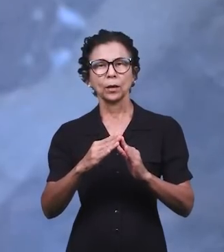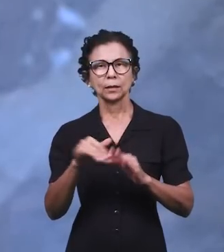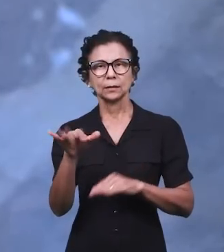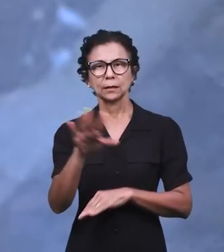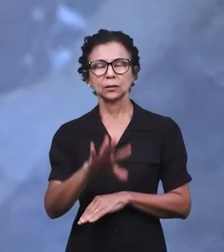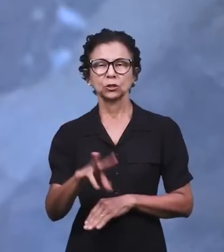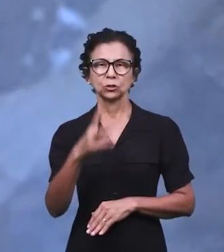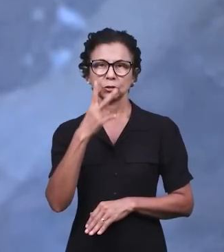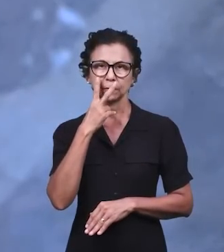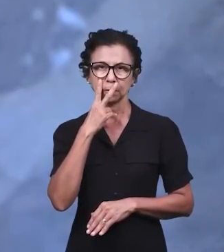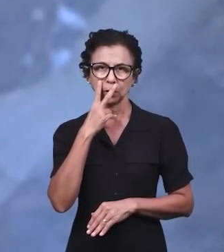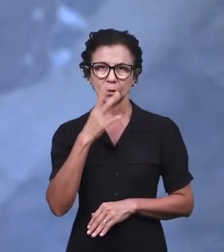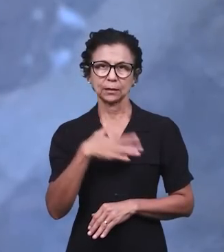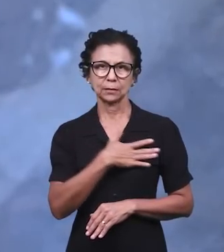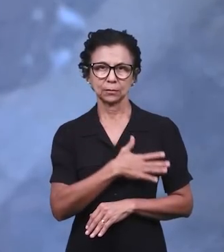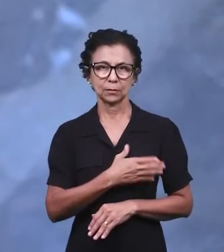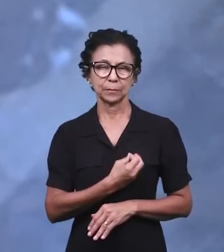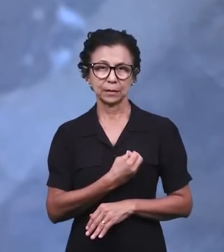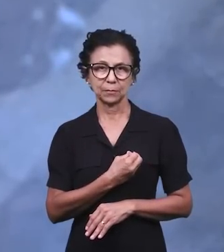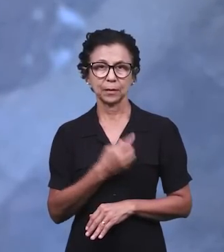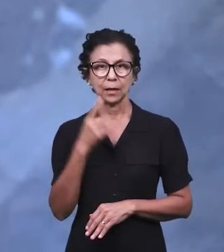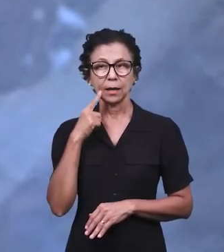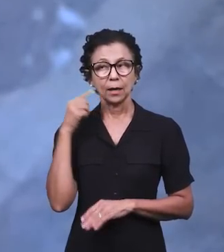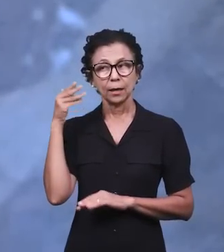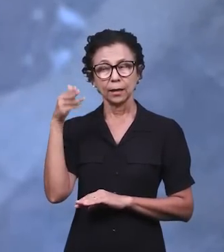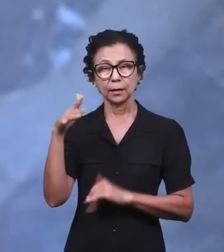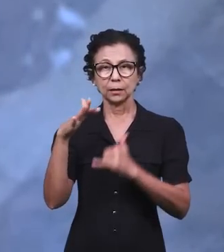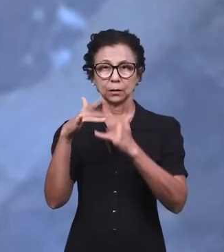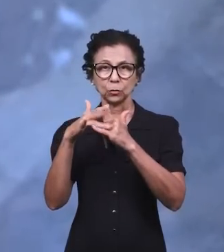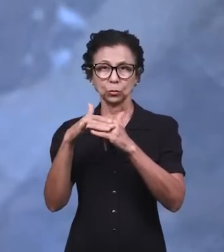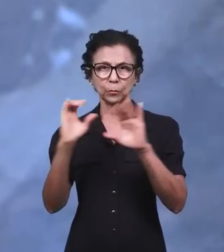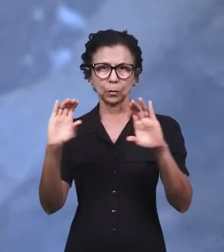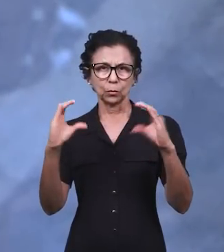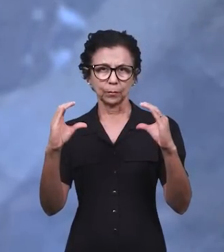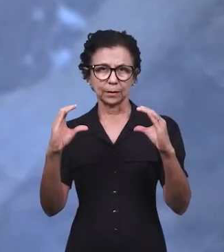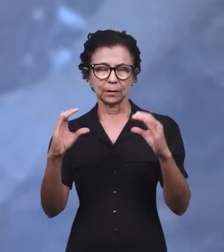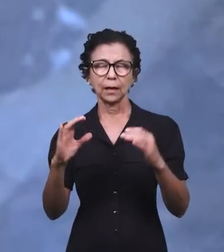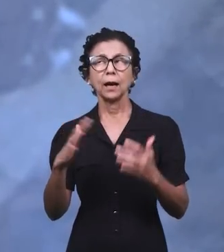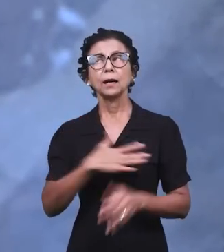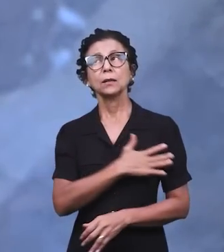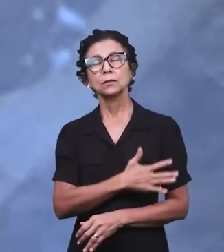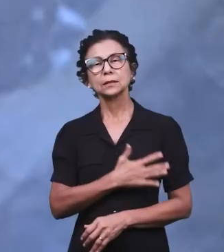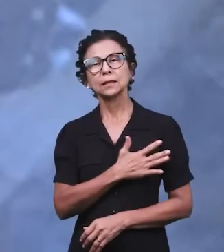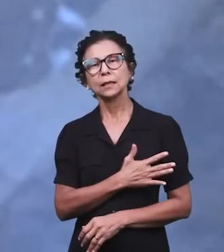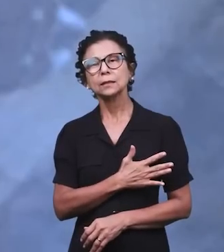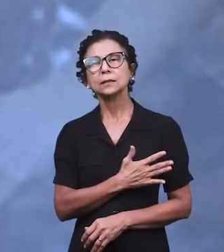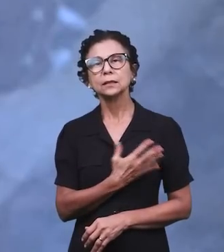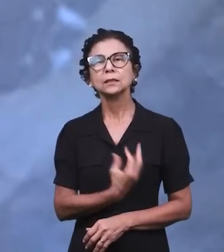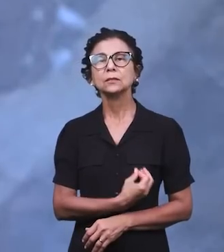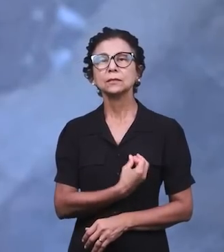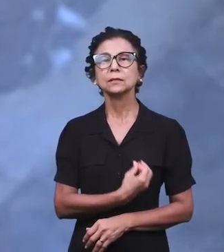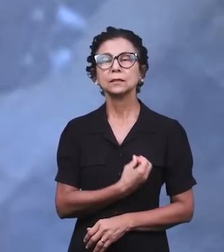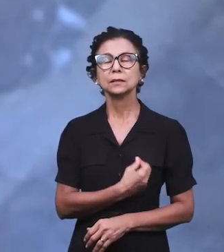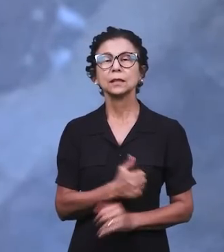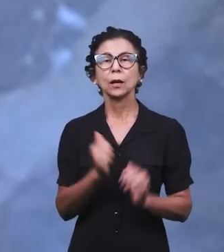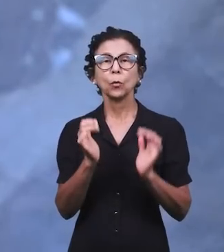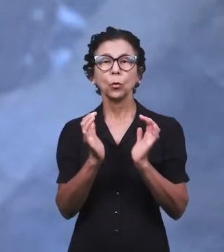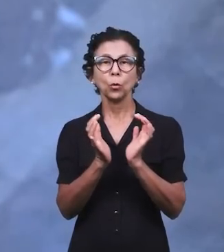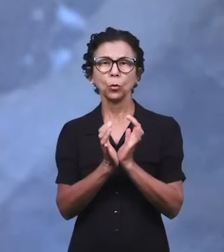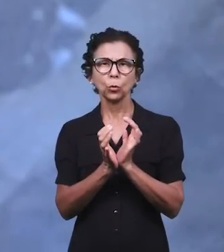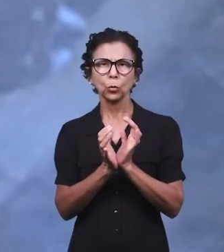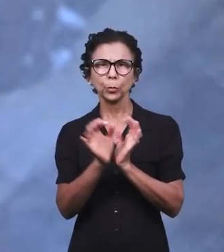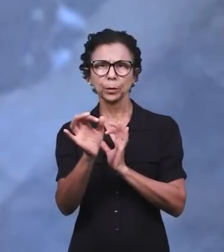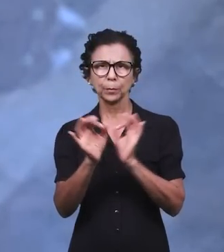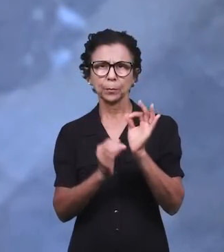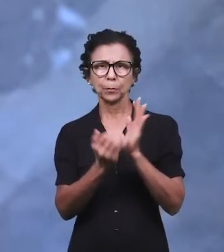seguinte, vai lá nos comentários aqui no YouTube e coloca, eu gostaria de participar, tal, e o pessoal da produção vai ler,